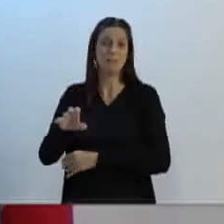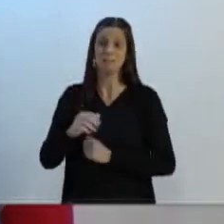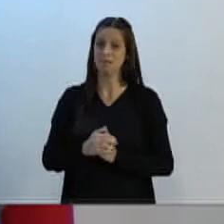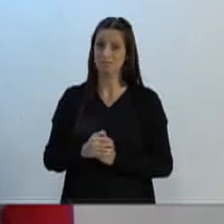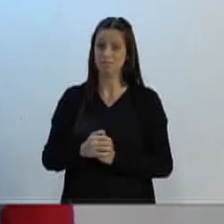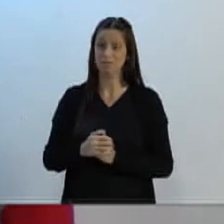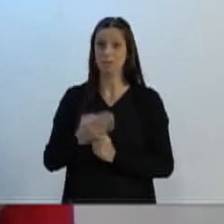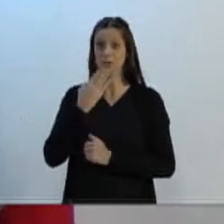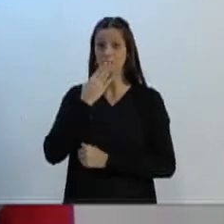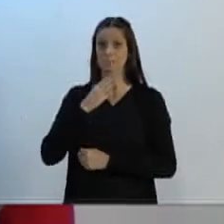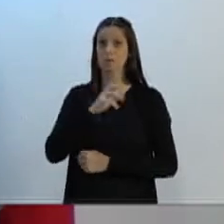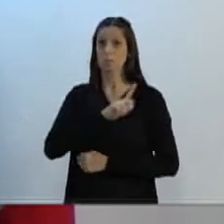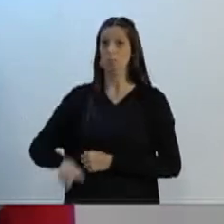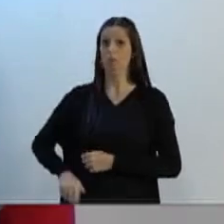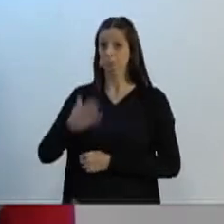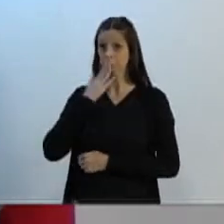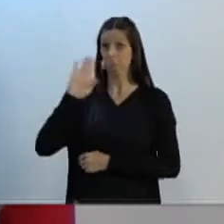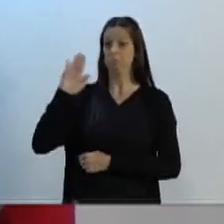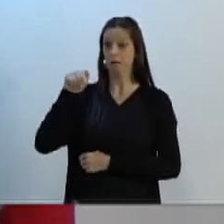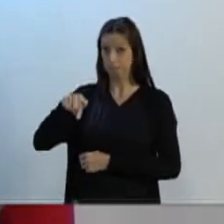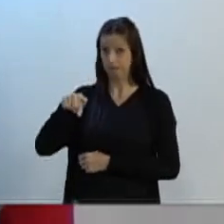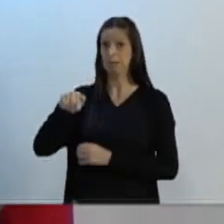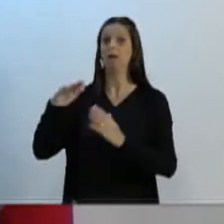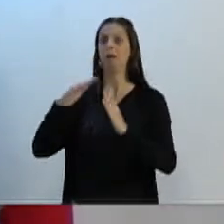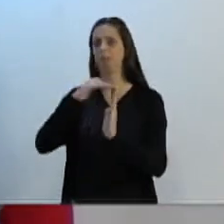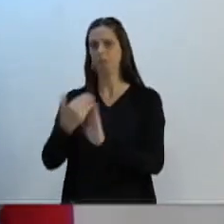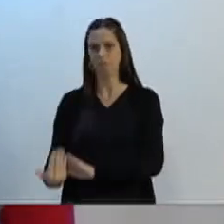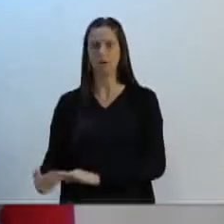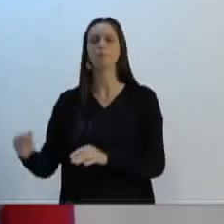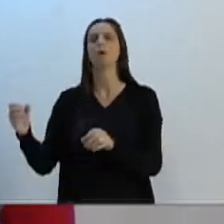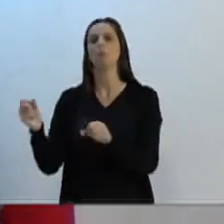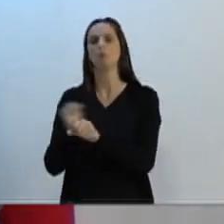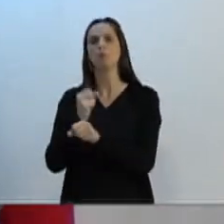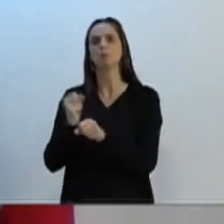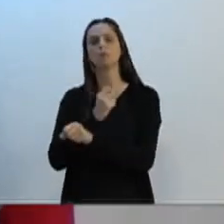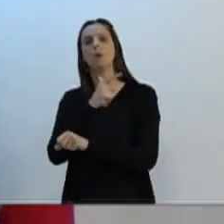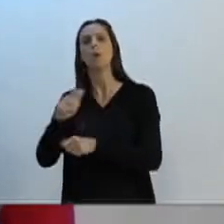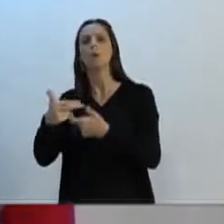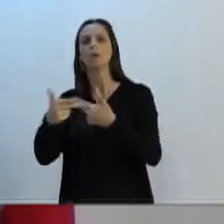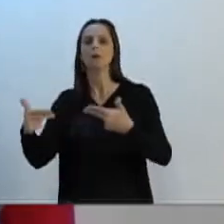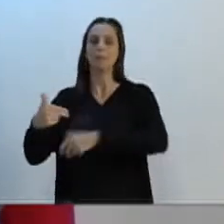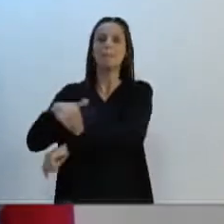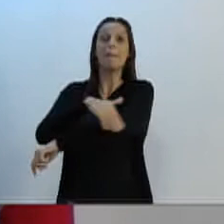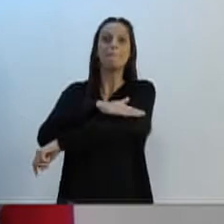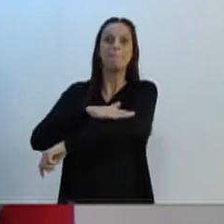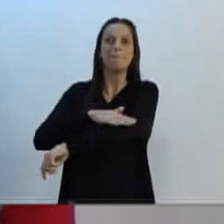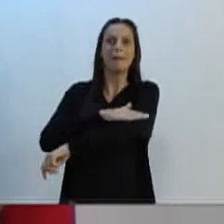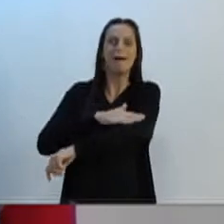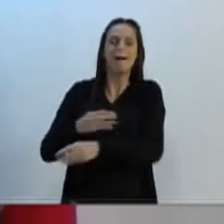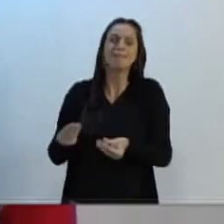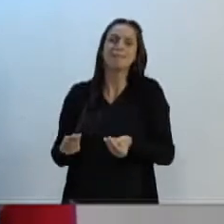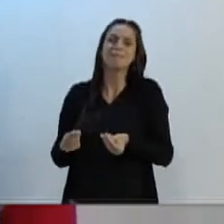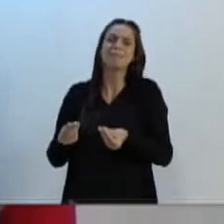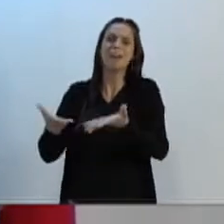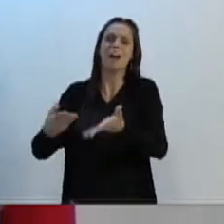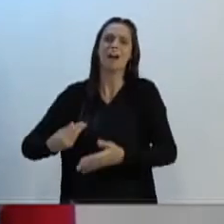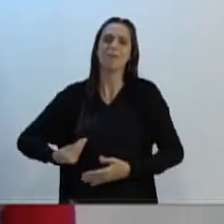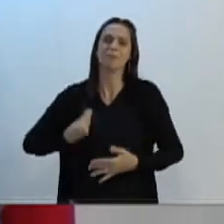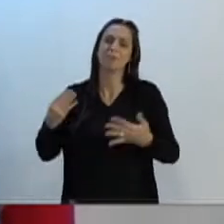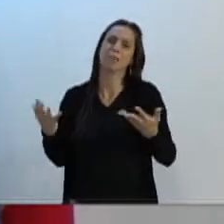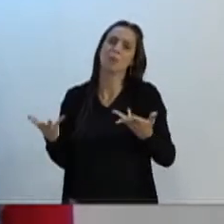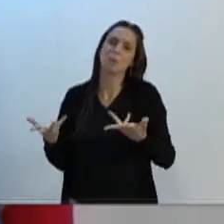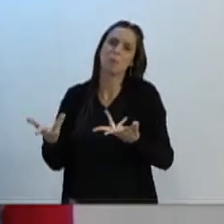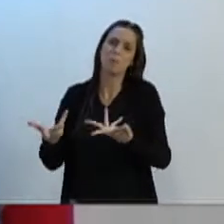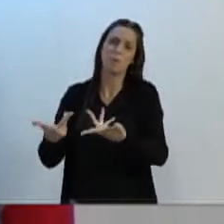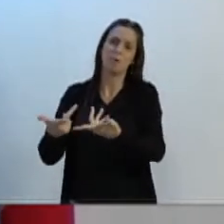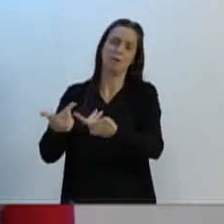construído uma praça, exatamente isso, uma praça, trazendo uma melhor qualidade de vida para toda aquela comunidade